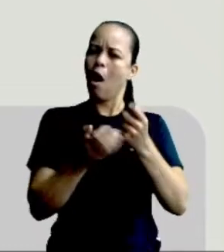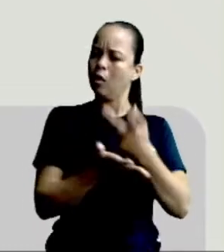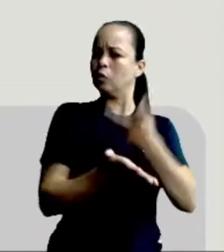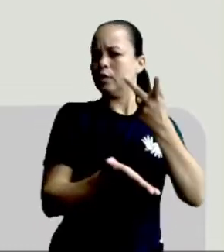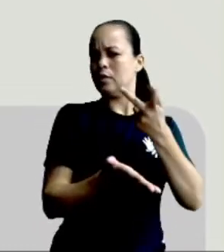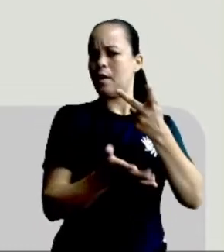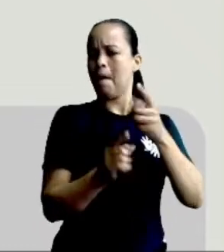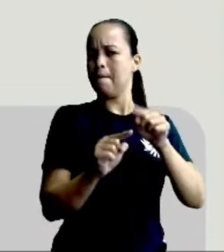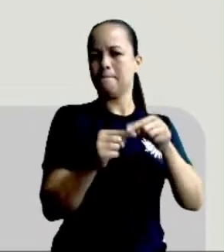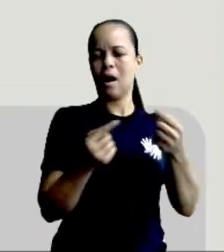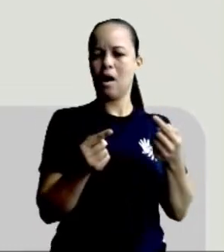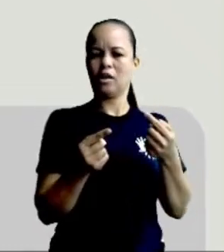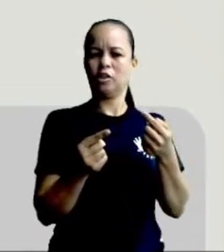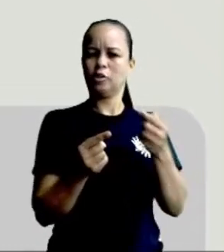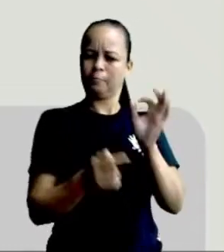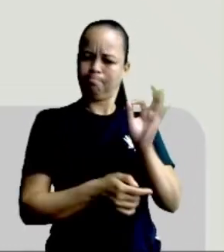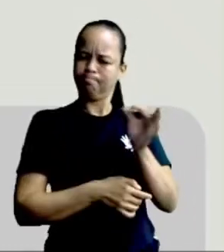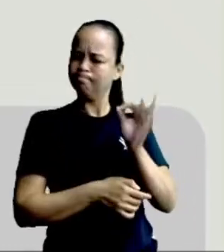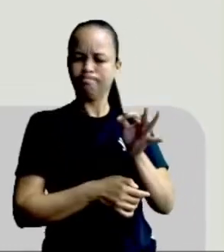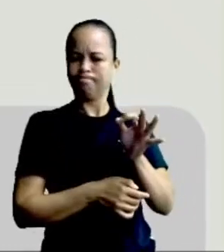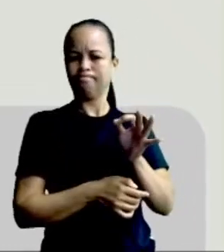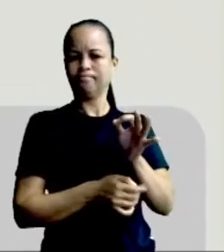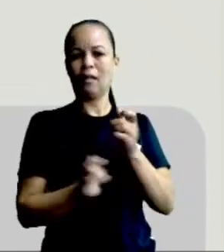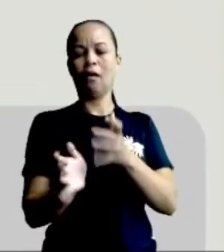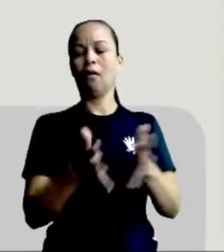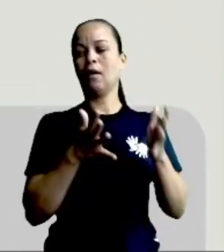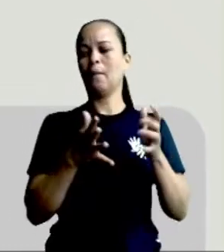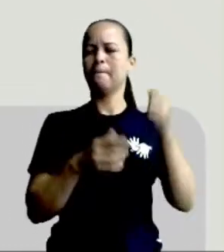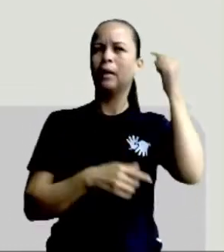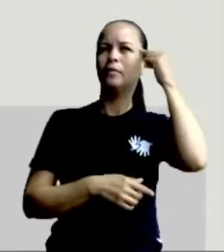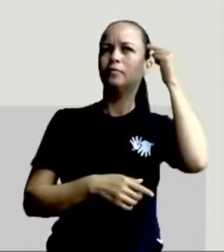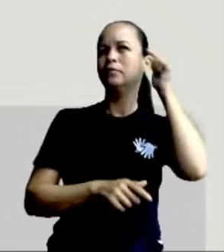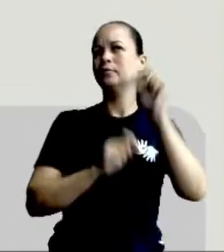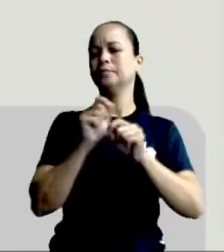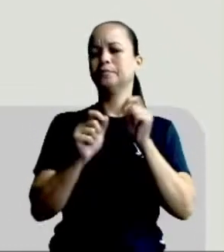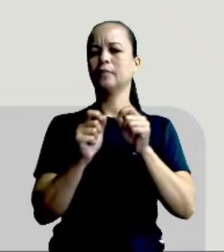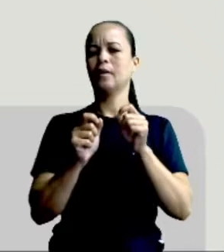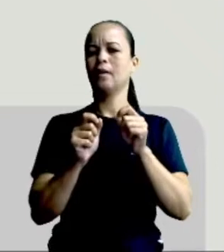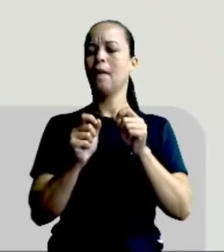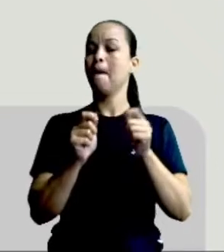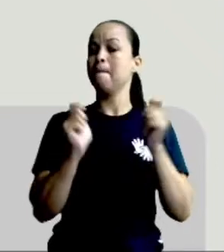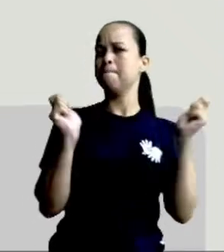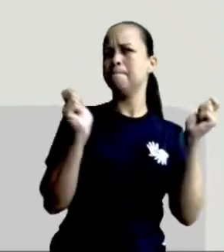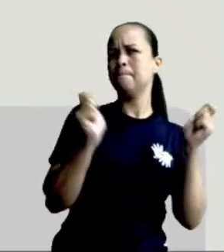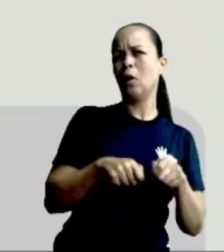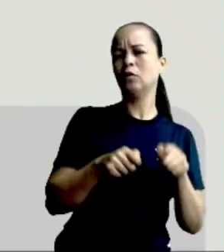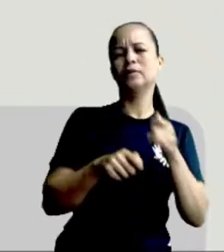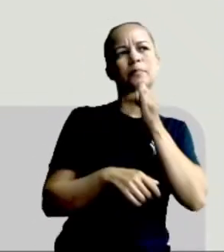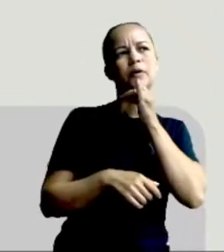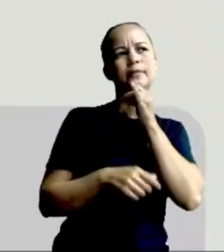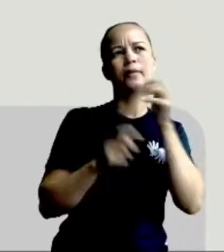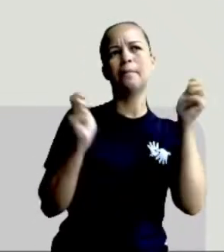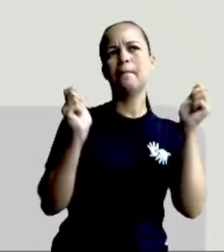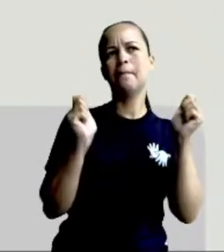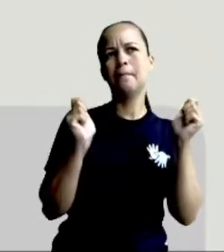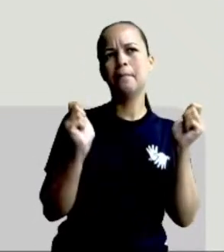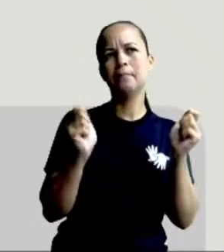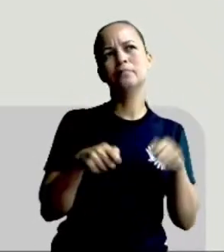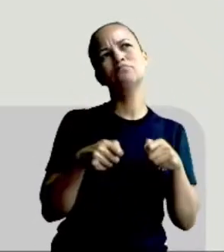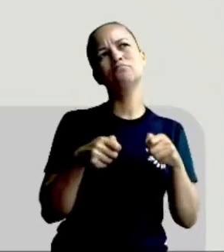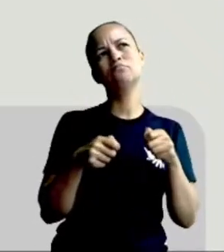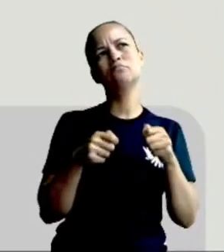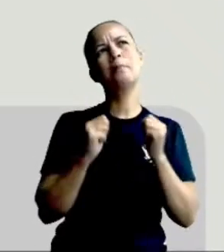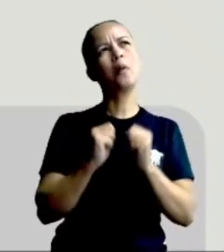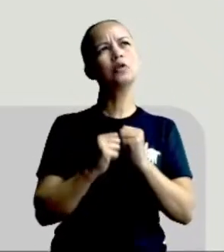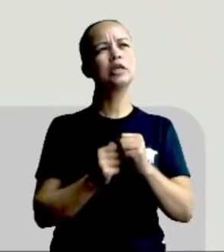é certeza. Vamos pensar aí, quando a gente diz assim, pode ser que chova hoje.